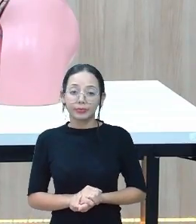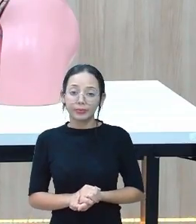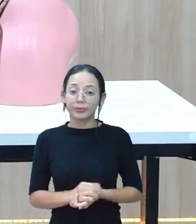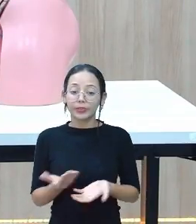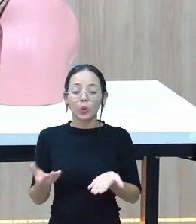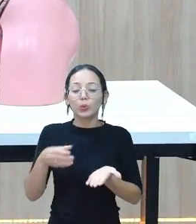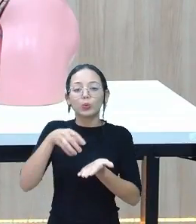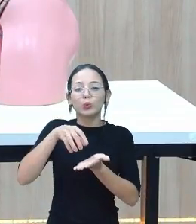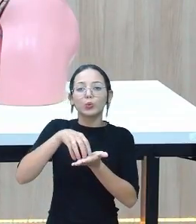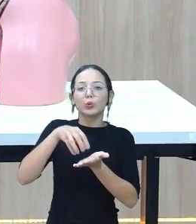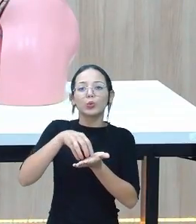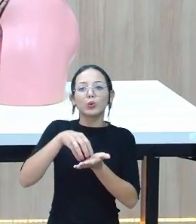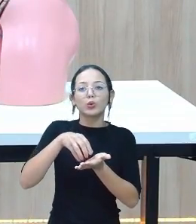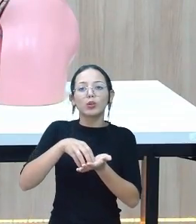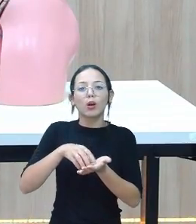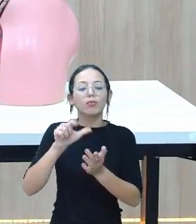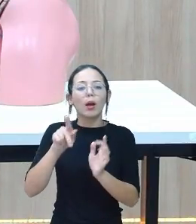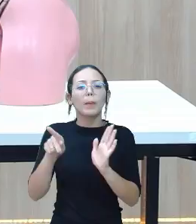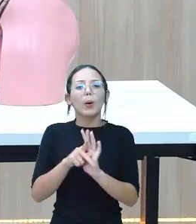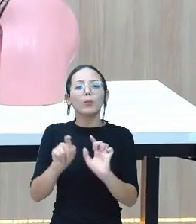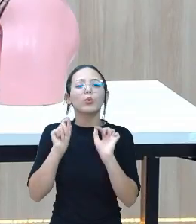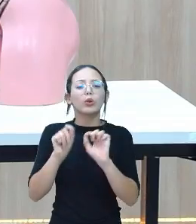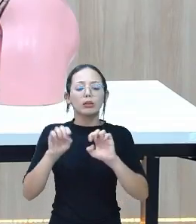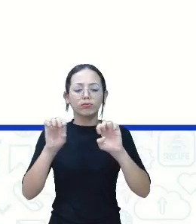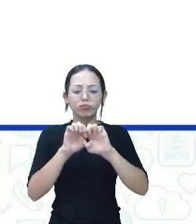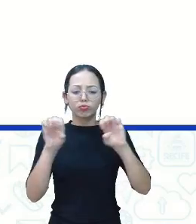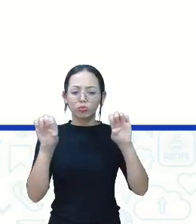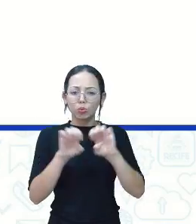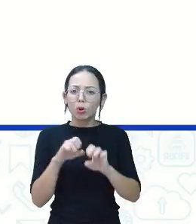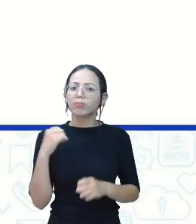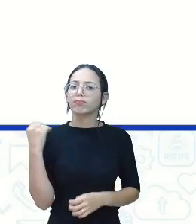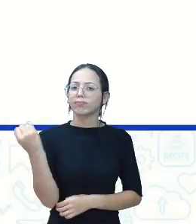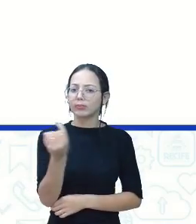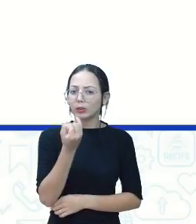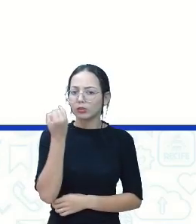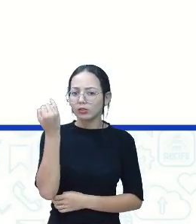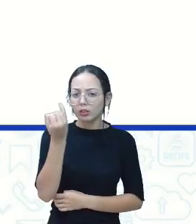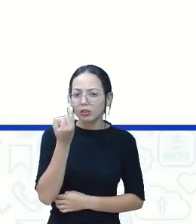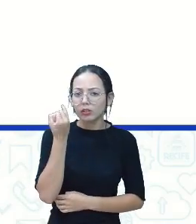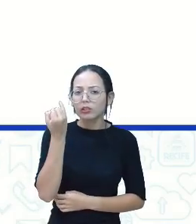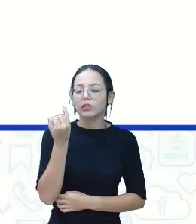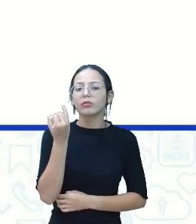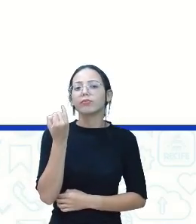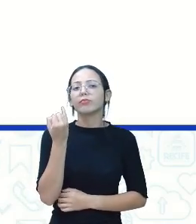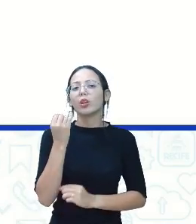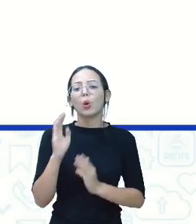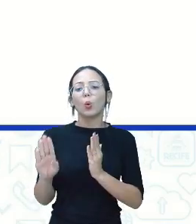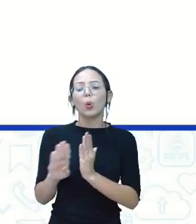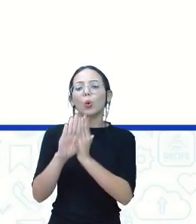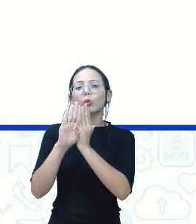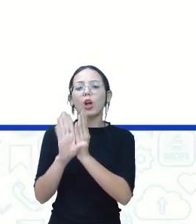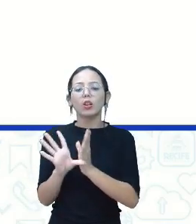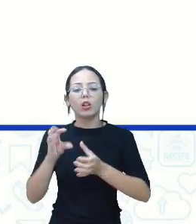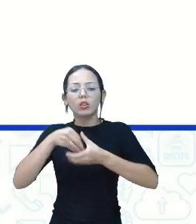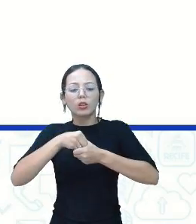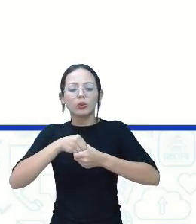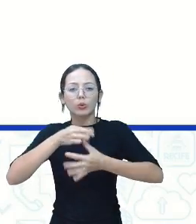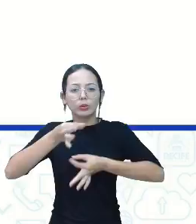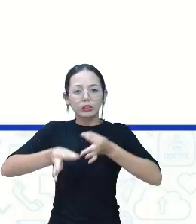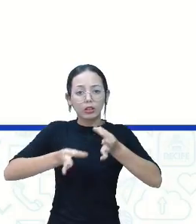E o núcleo? O núcleo é uma estrutura também muito importante. Ela é encontrada nas